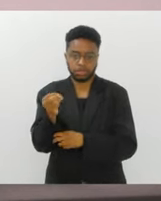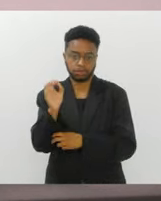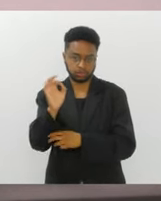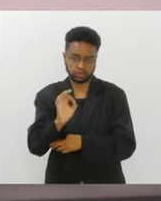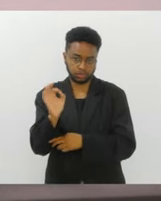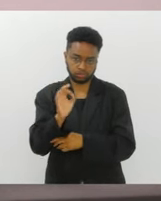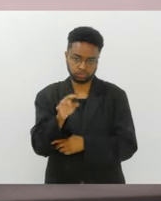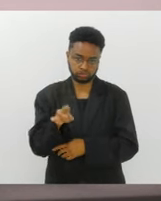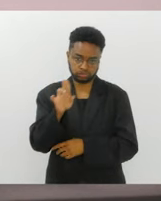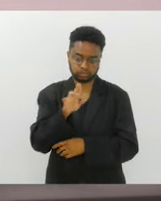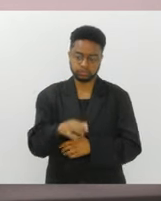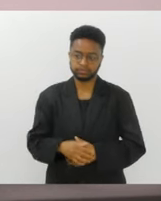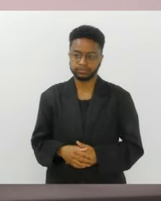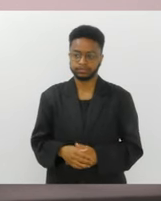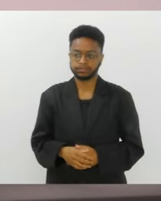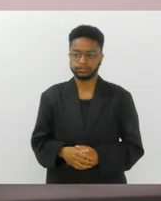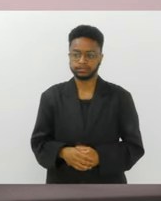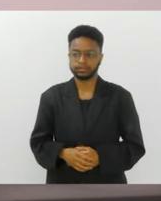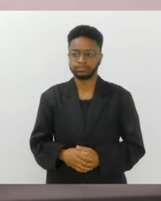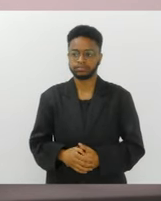quero